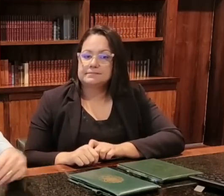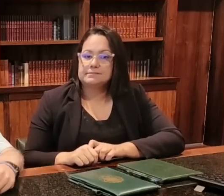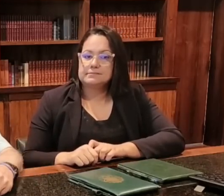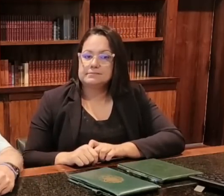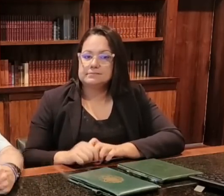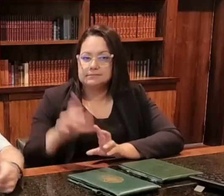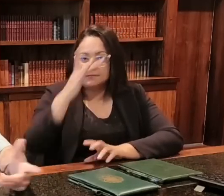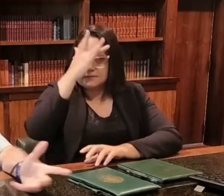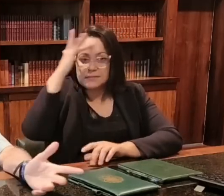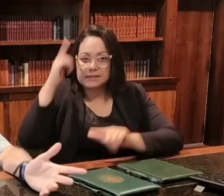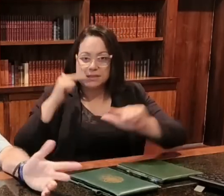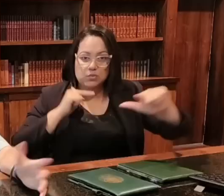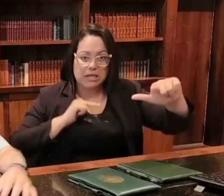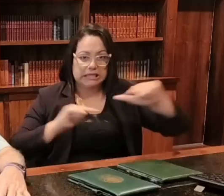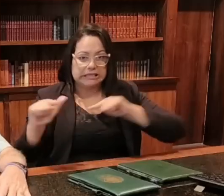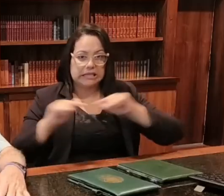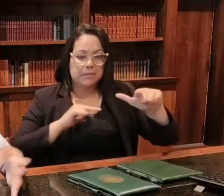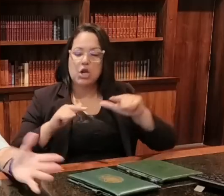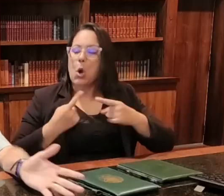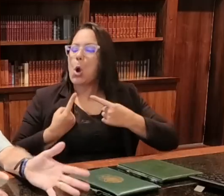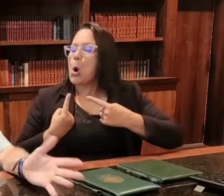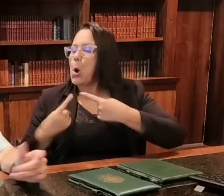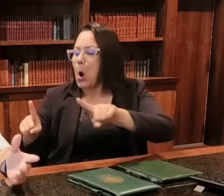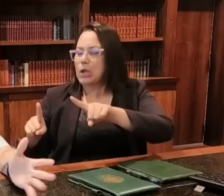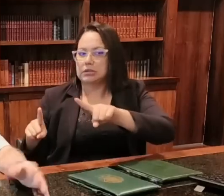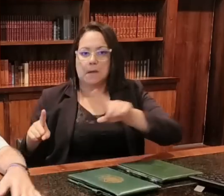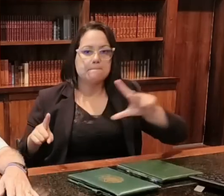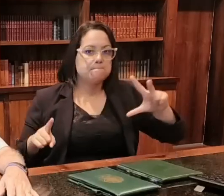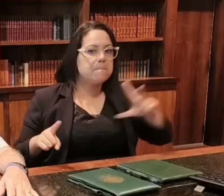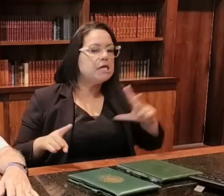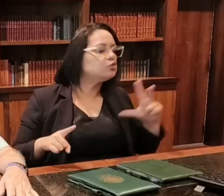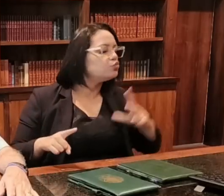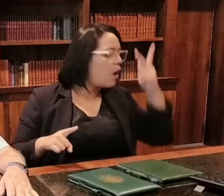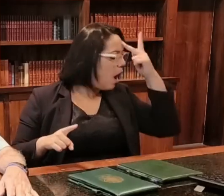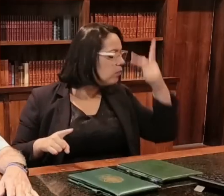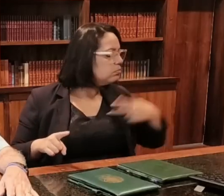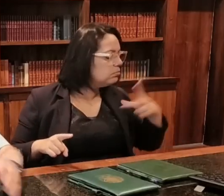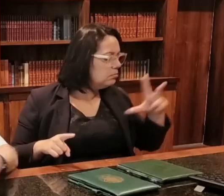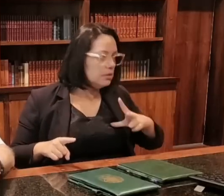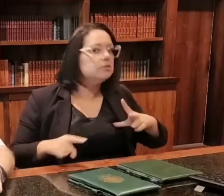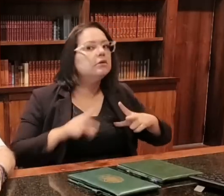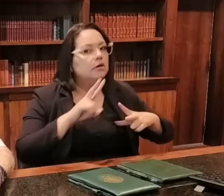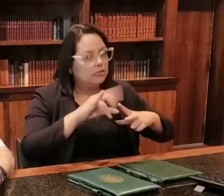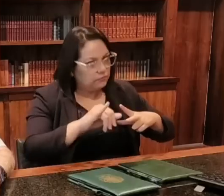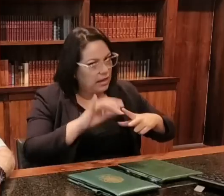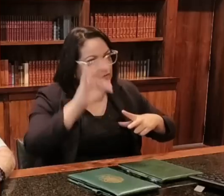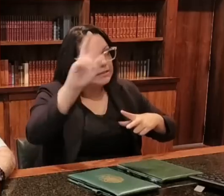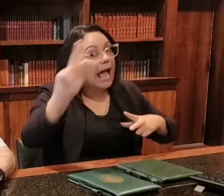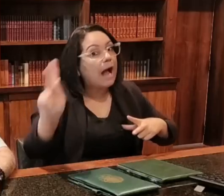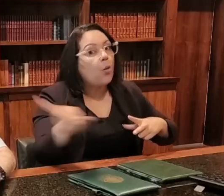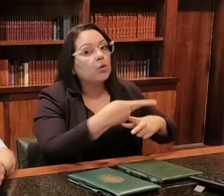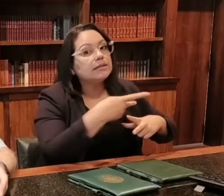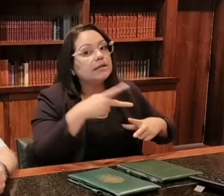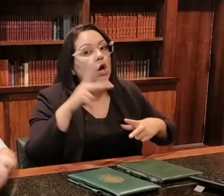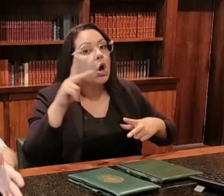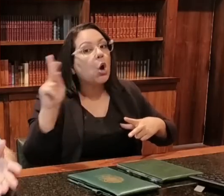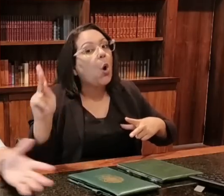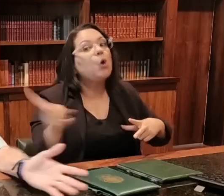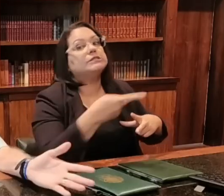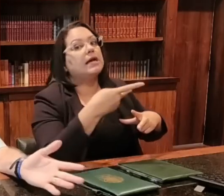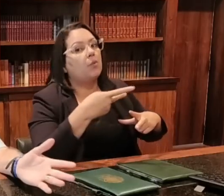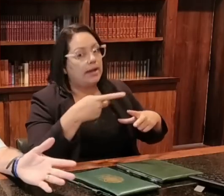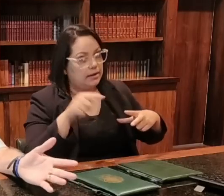presidente da república Luiz Inácio Lula da Silva ficaram também aí Alguns rastros né do que